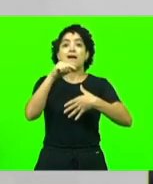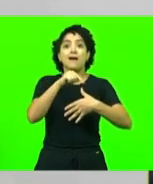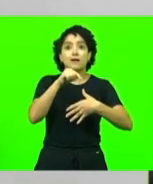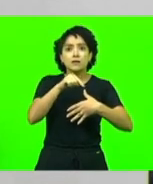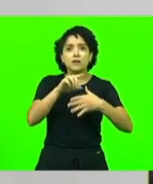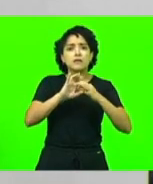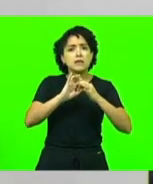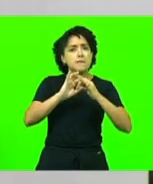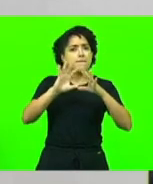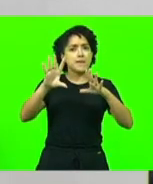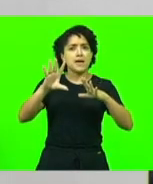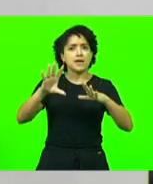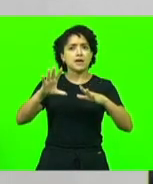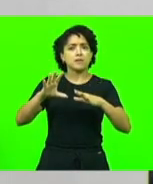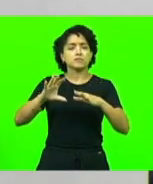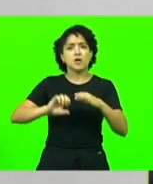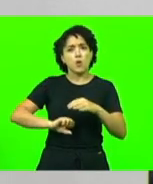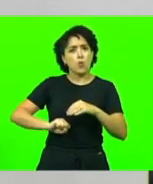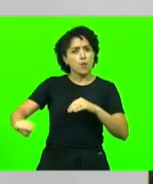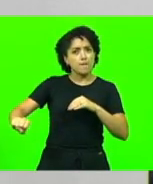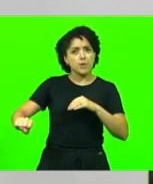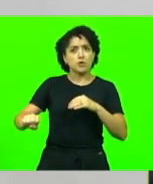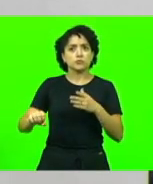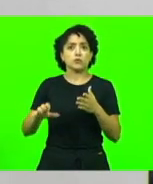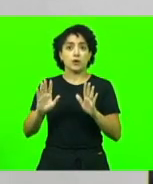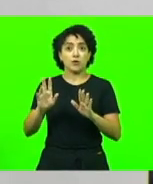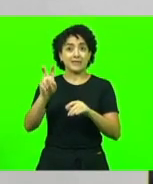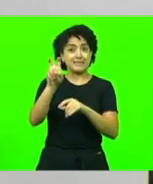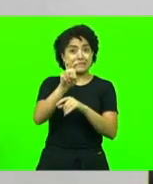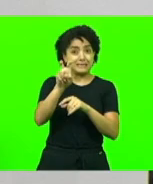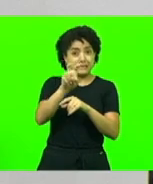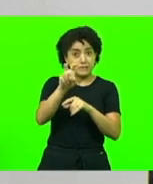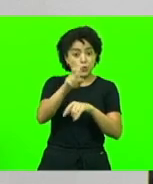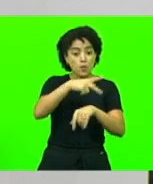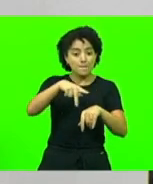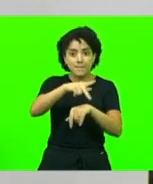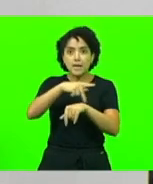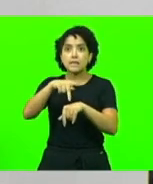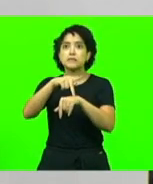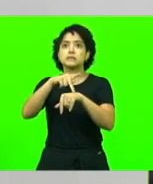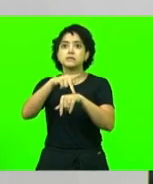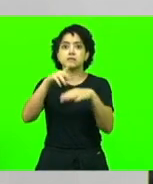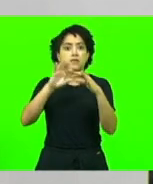Somam-se agora já 5 países: Argentina, Uruguai, Cuba, Guiana,